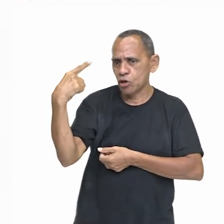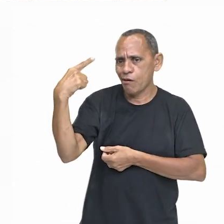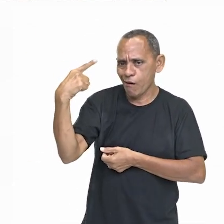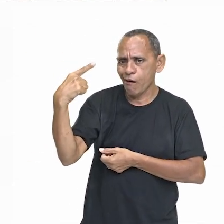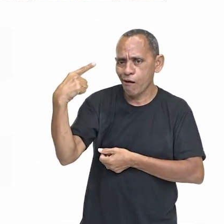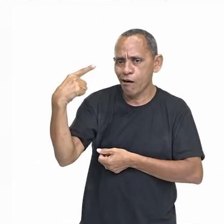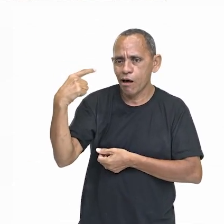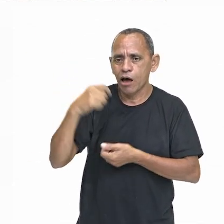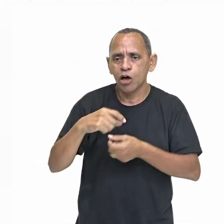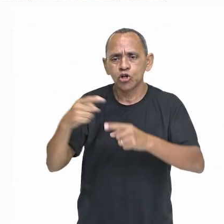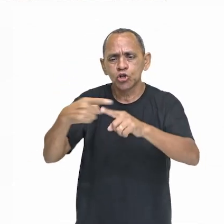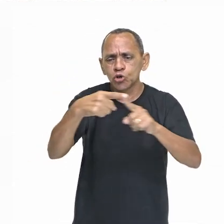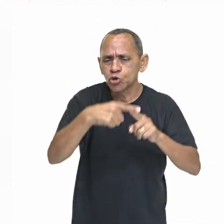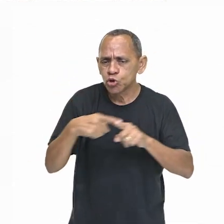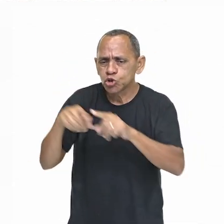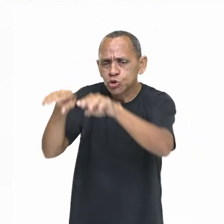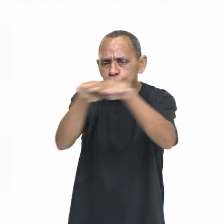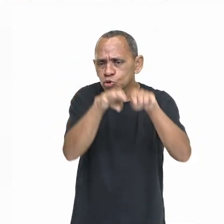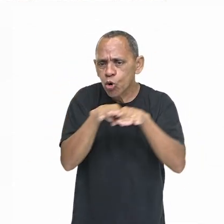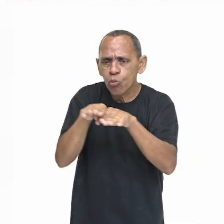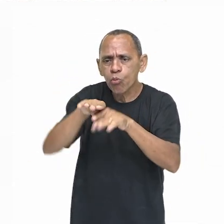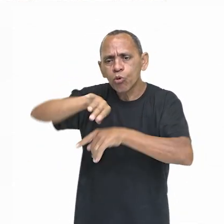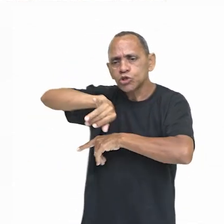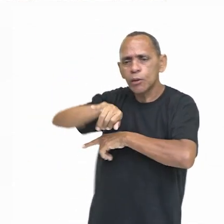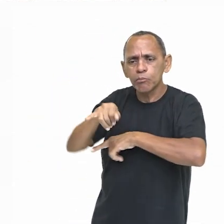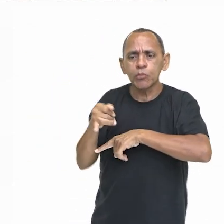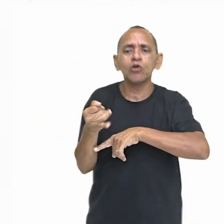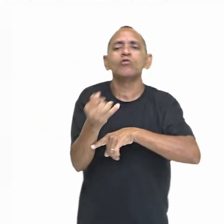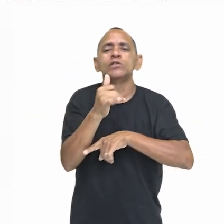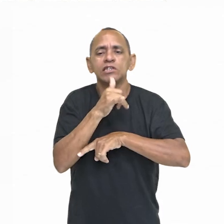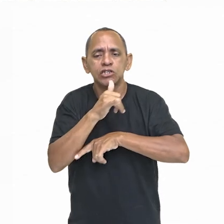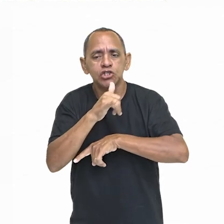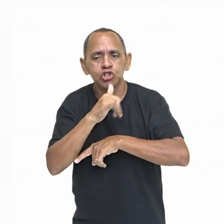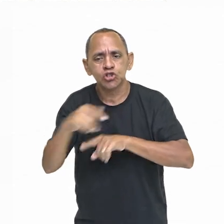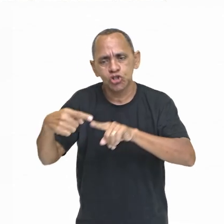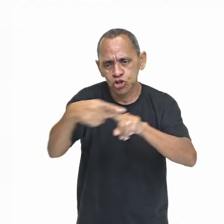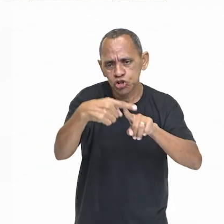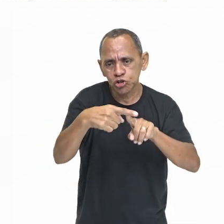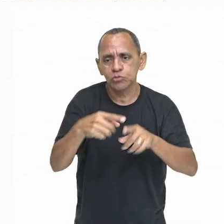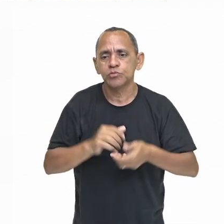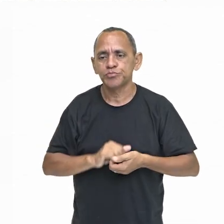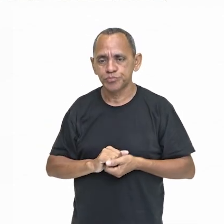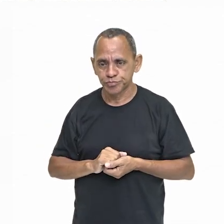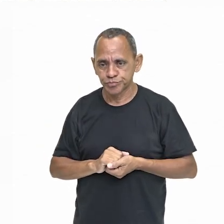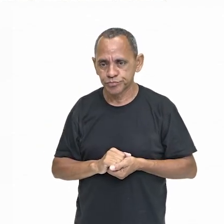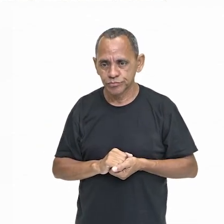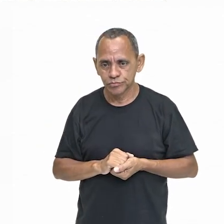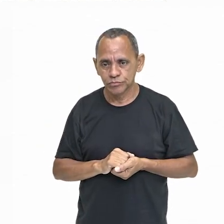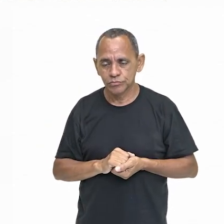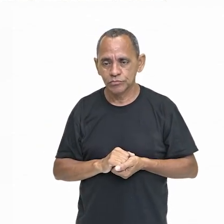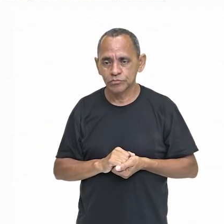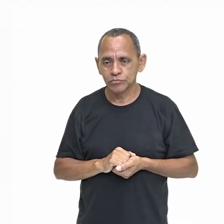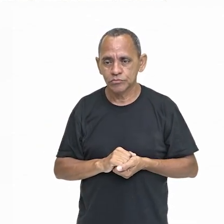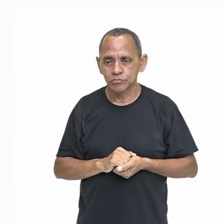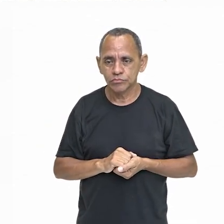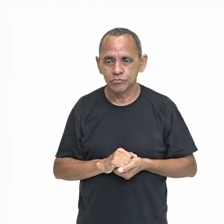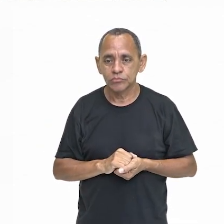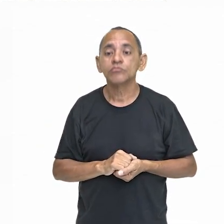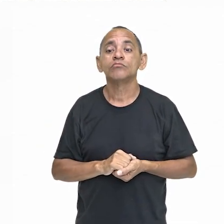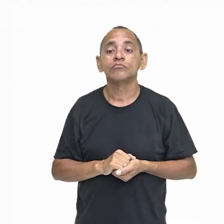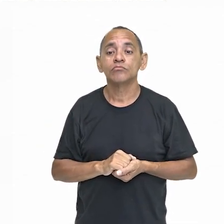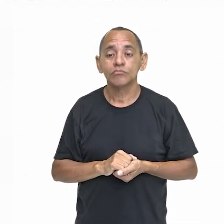as formas mais comuns de aproveitamento da energia solar é o aproveitamento